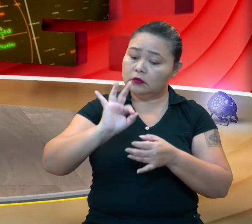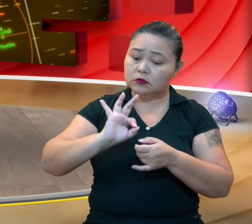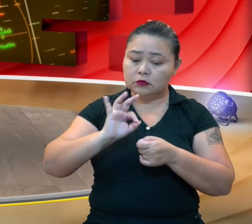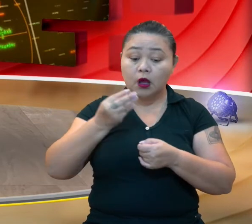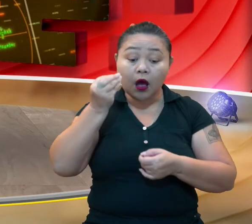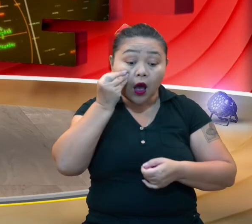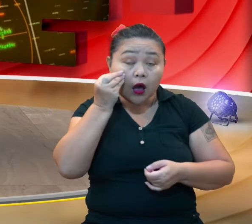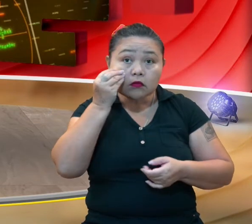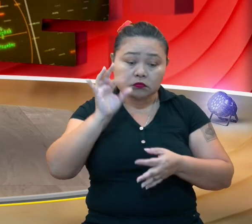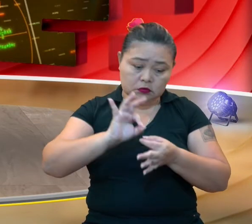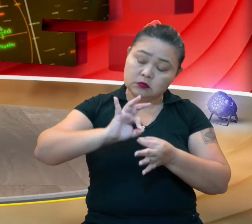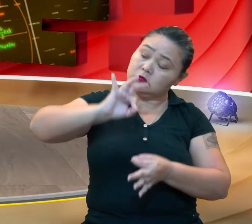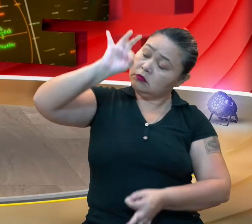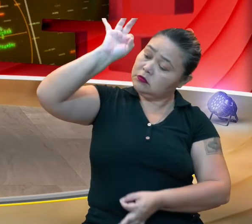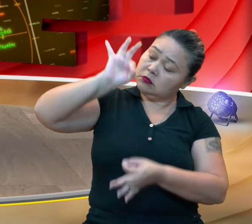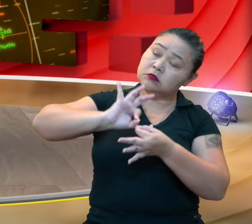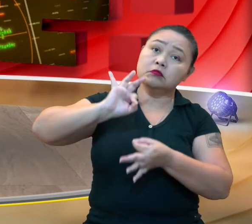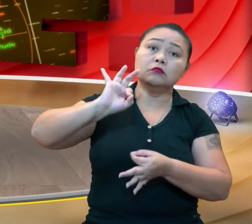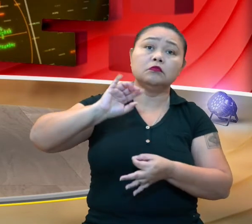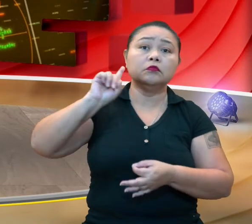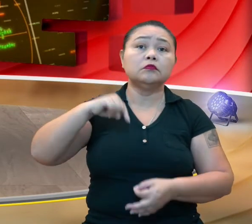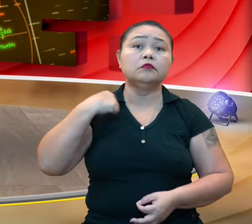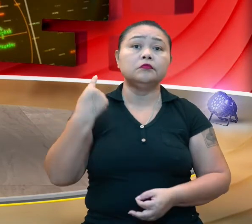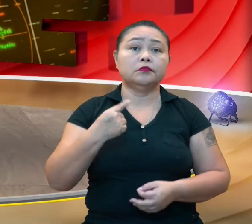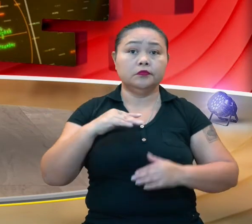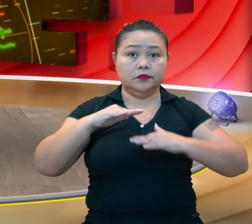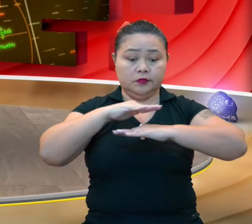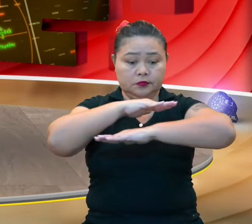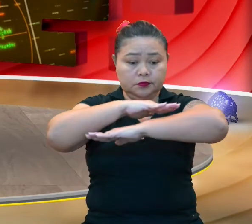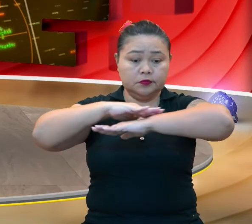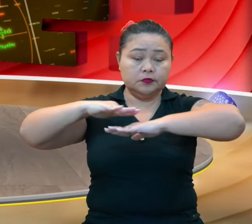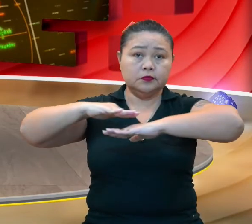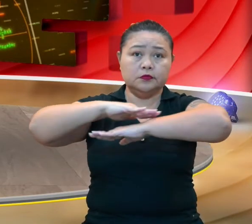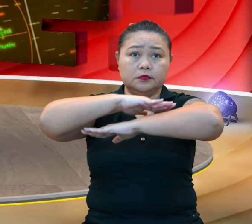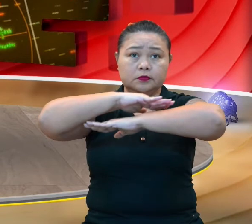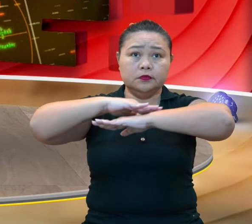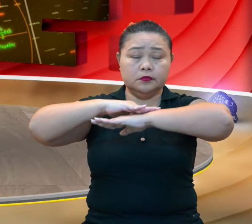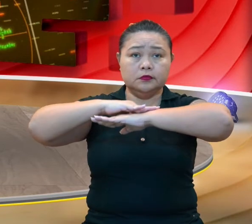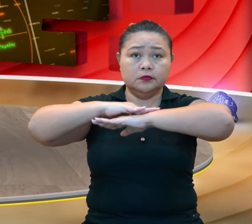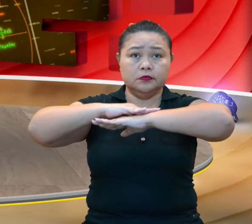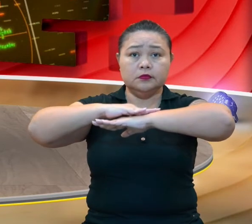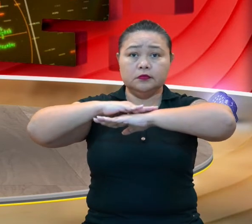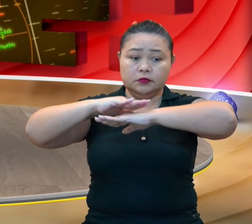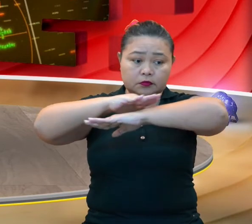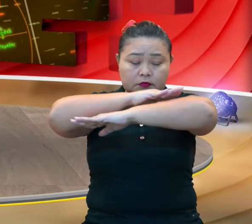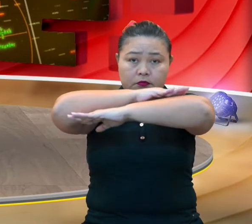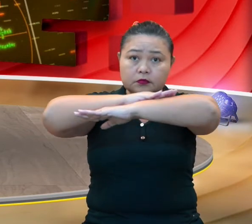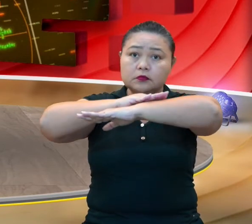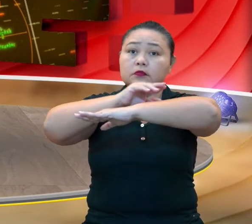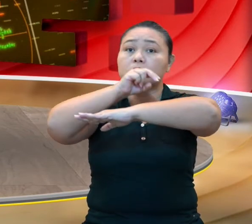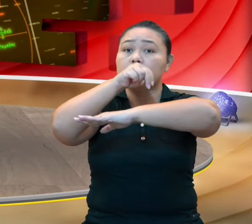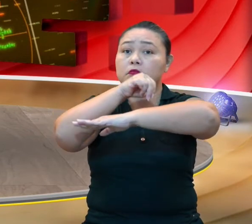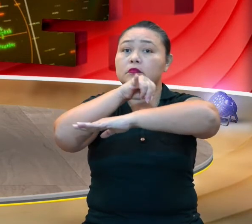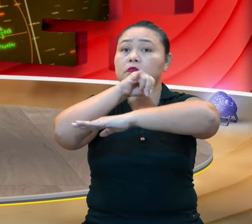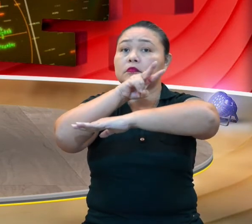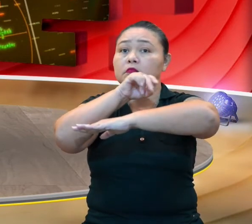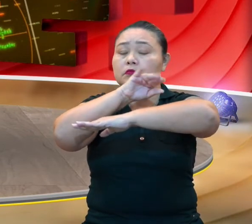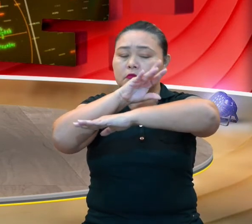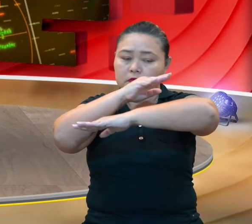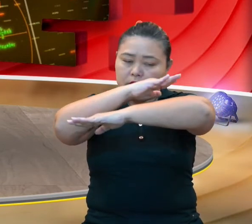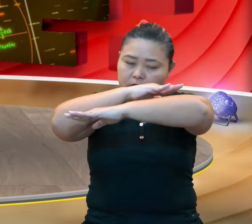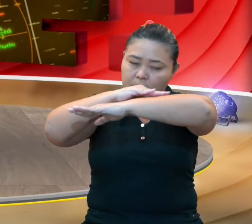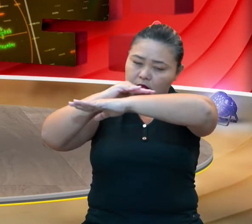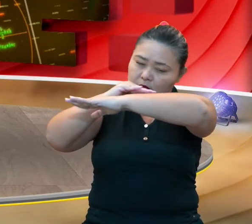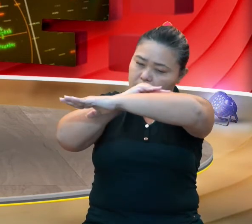com a fita métrica. O nosso piso da casa geralmente é feito no nível. Quando o pedreiro faz direitinho, ele bate o nível